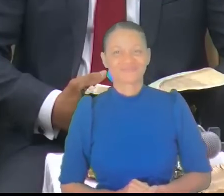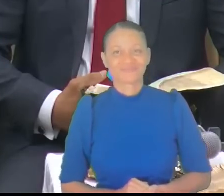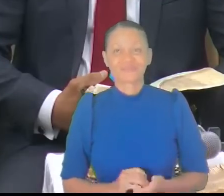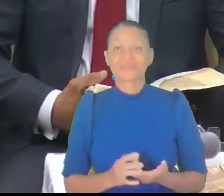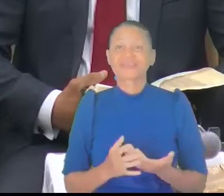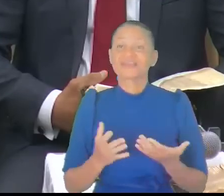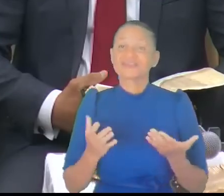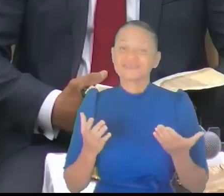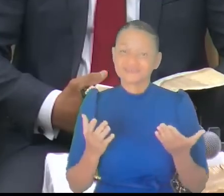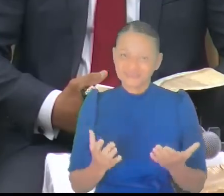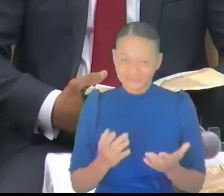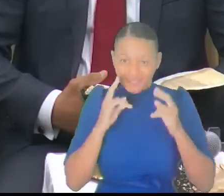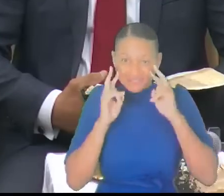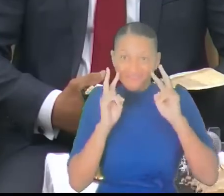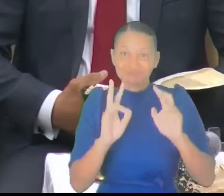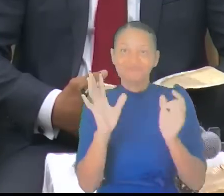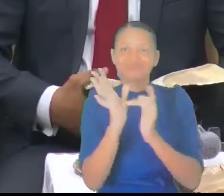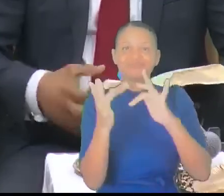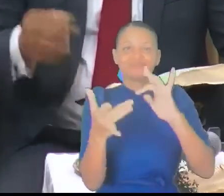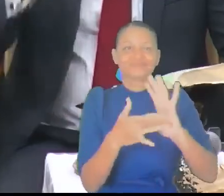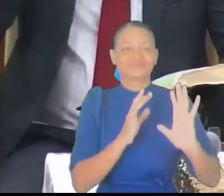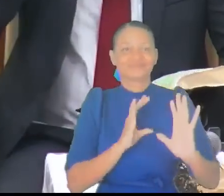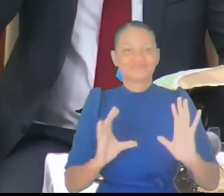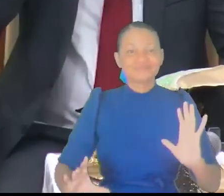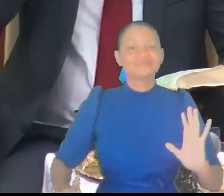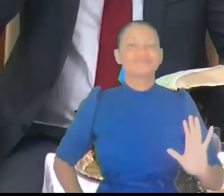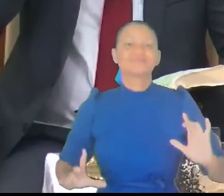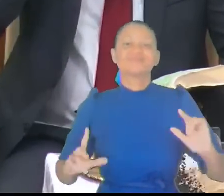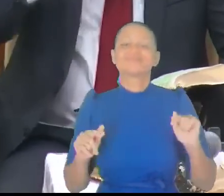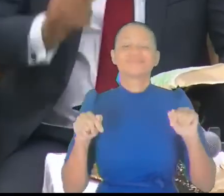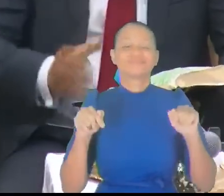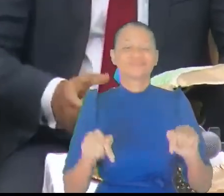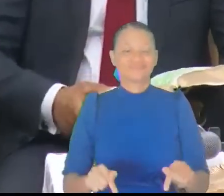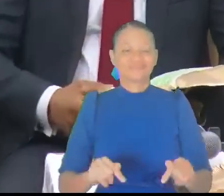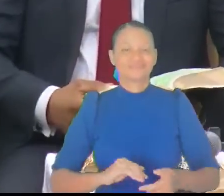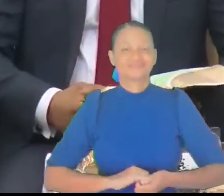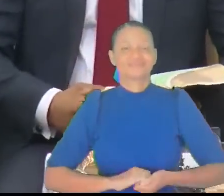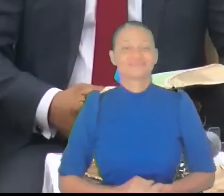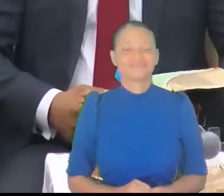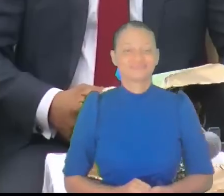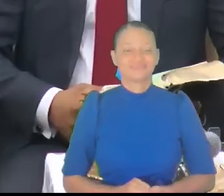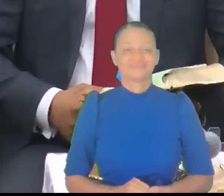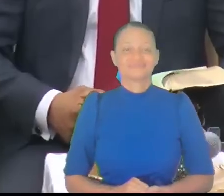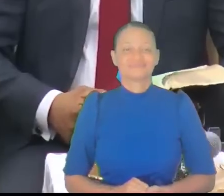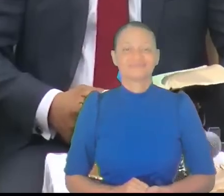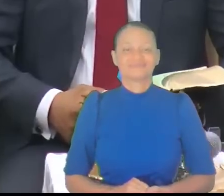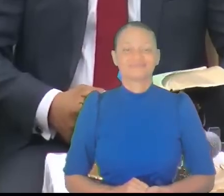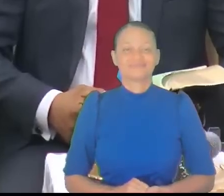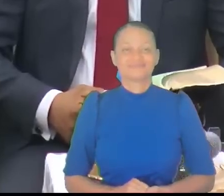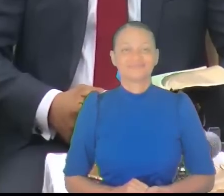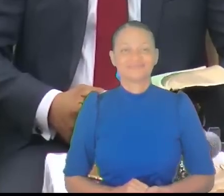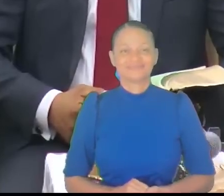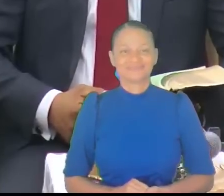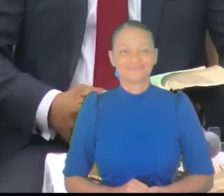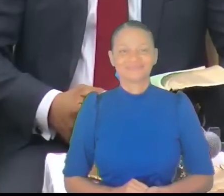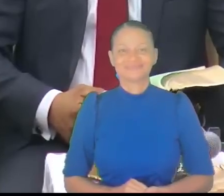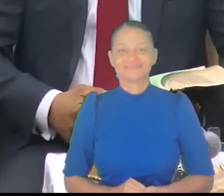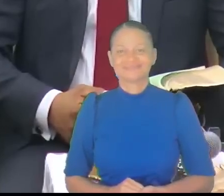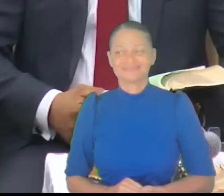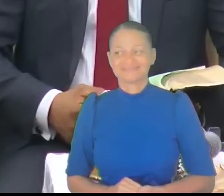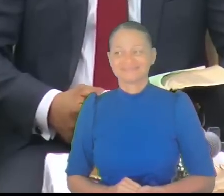convertemos a Cristo e aceitamos a Cristo, que é a luz do mundo, mas não